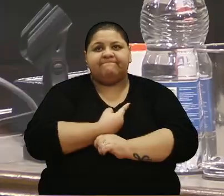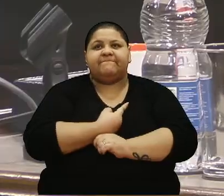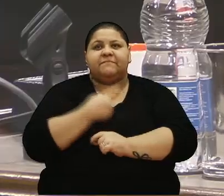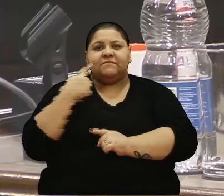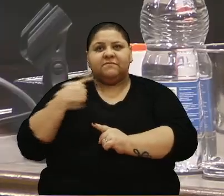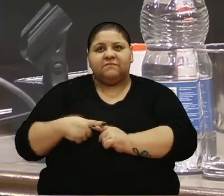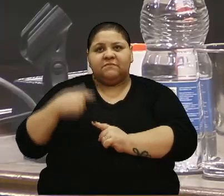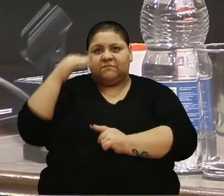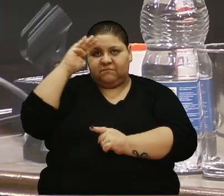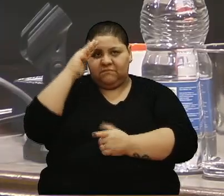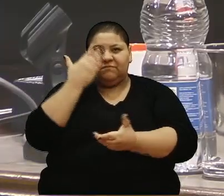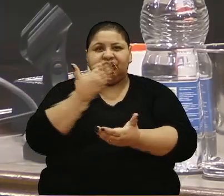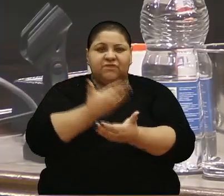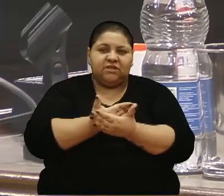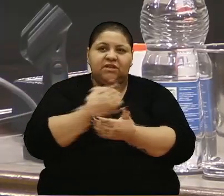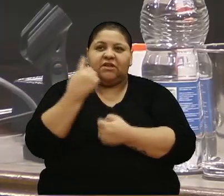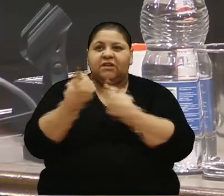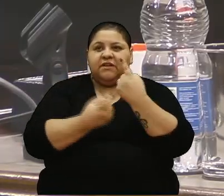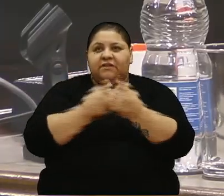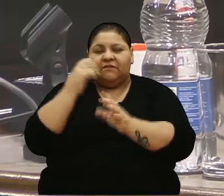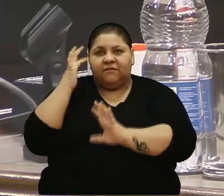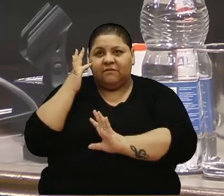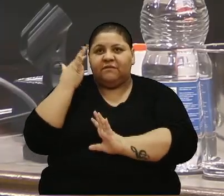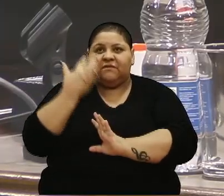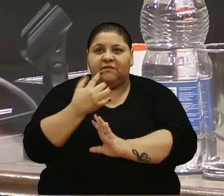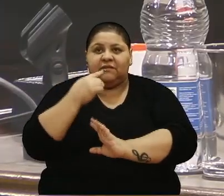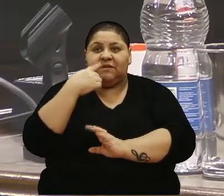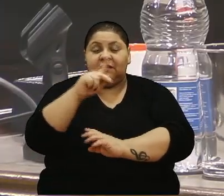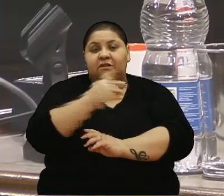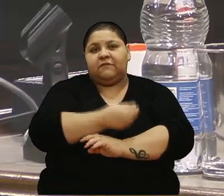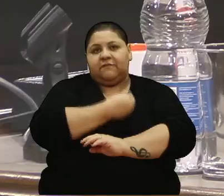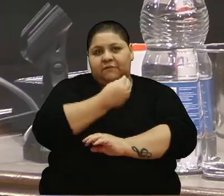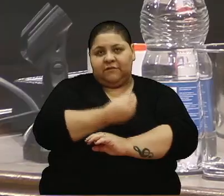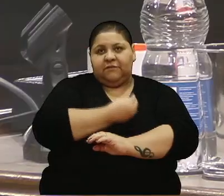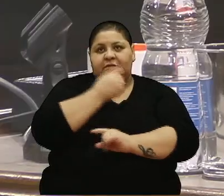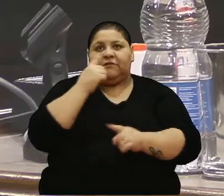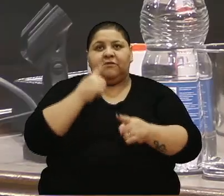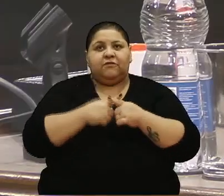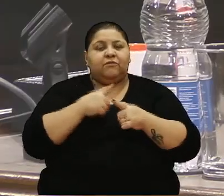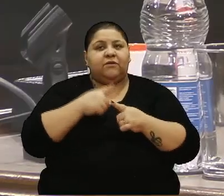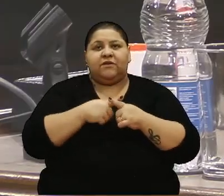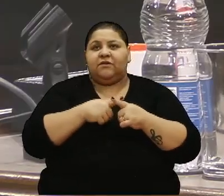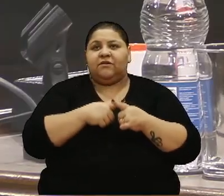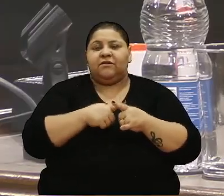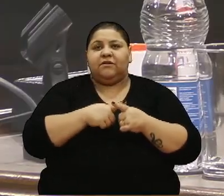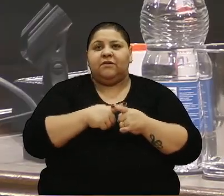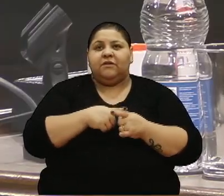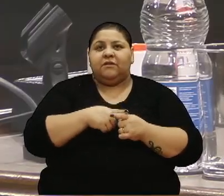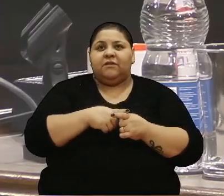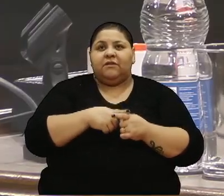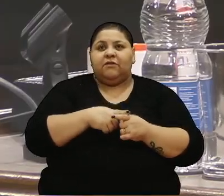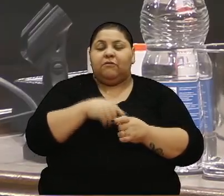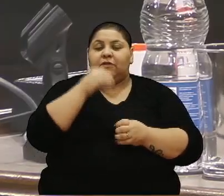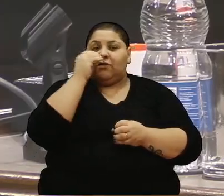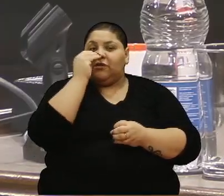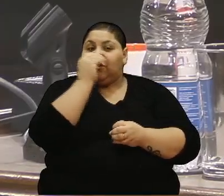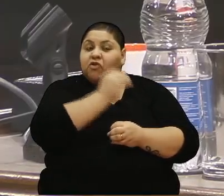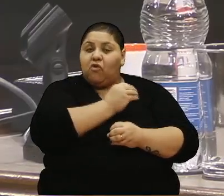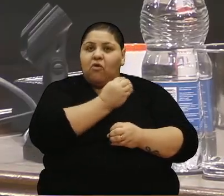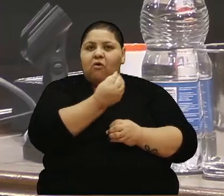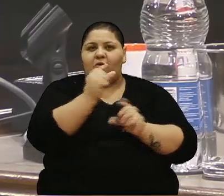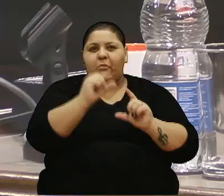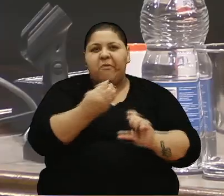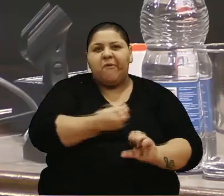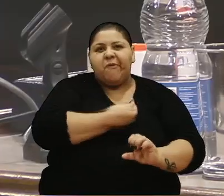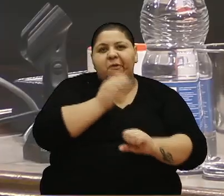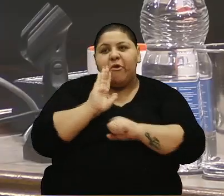tenho certeza que algumas coisas que aconteceram na tua vida foi porque tu abdicou muito da tua vida em